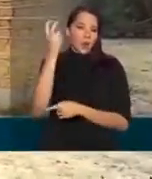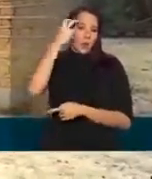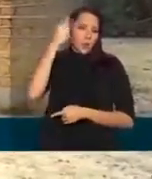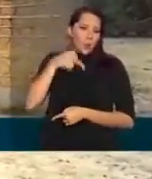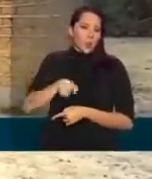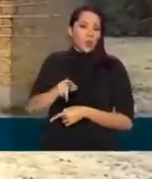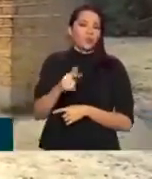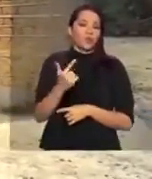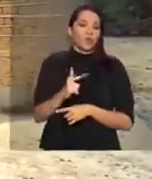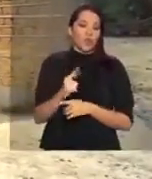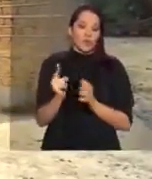existe pensamento social para ele